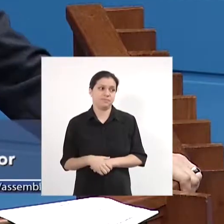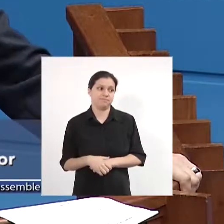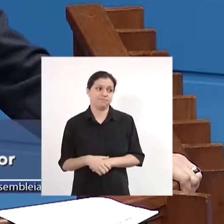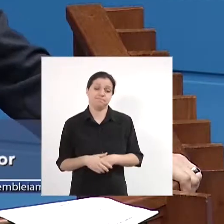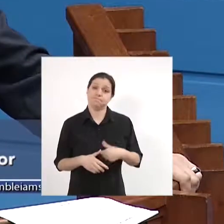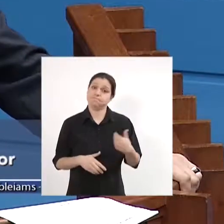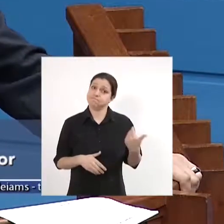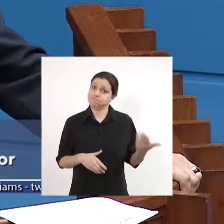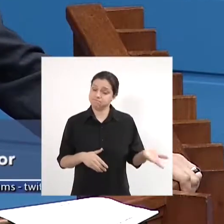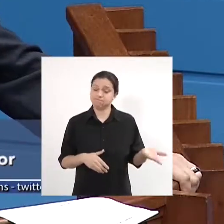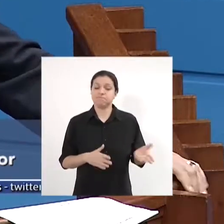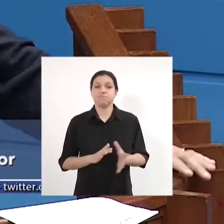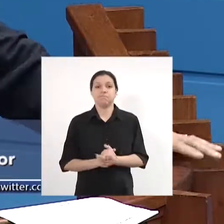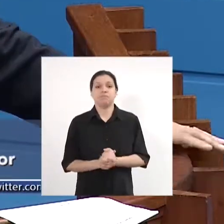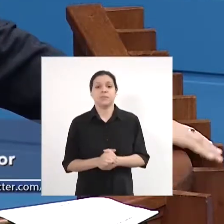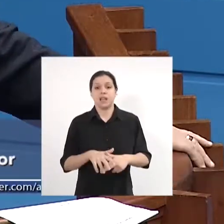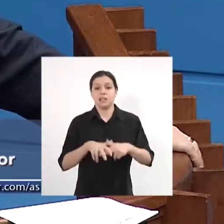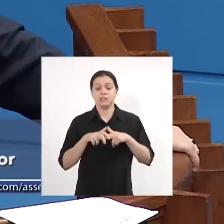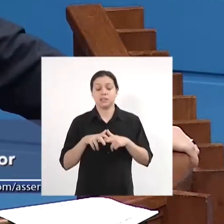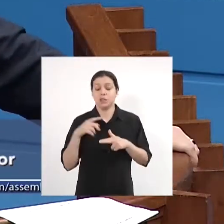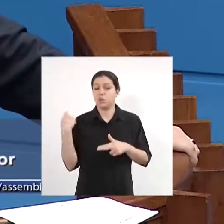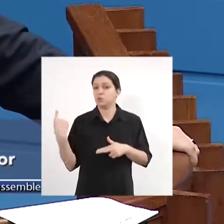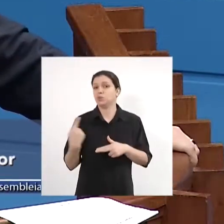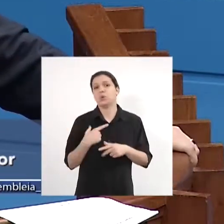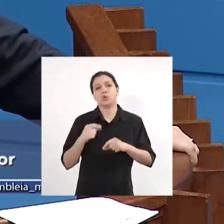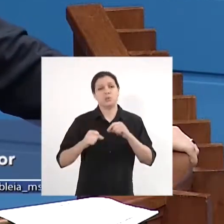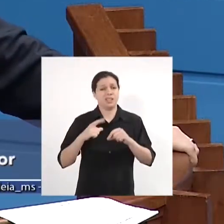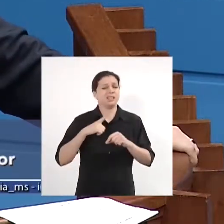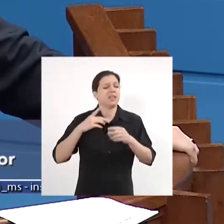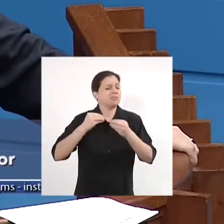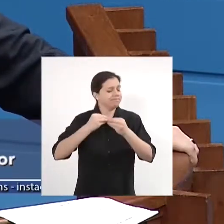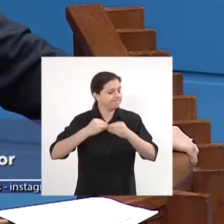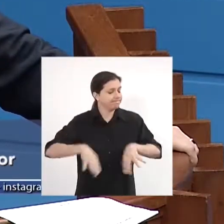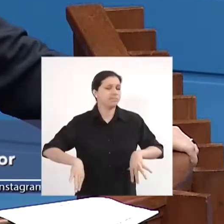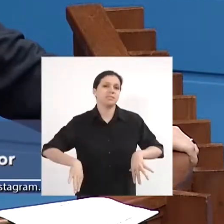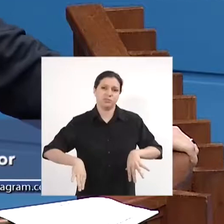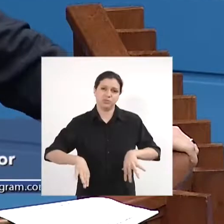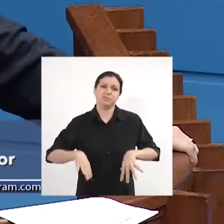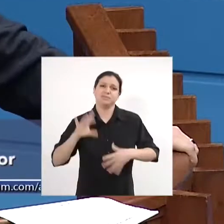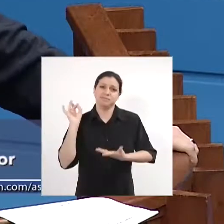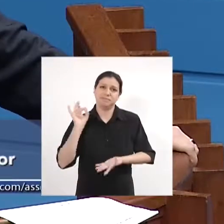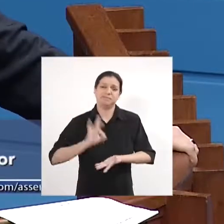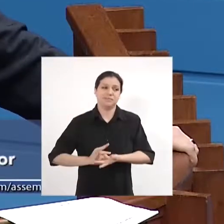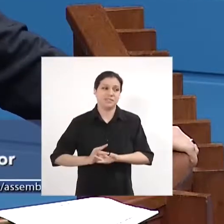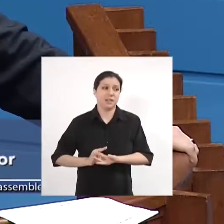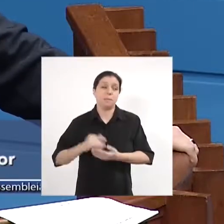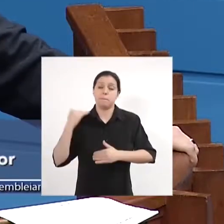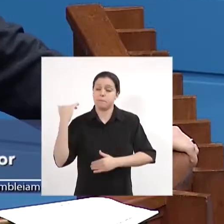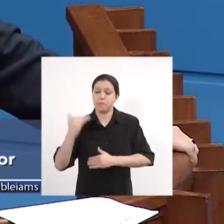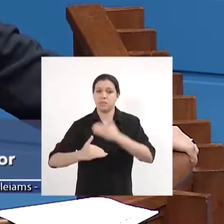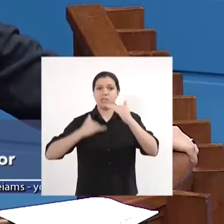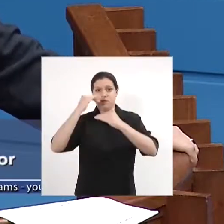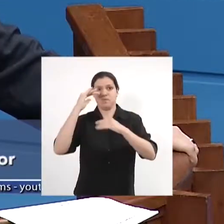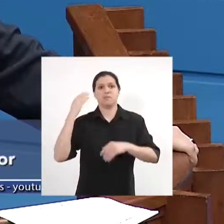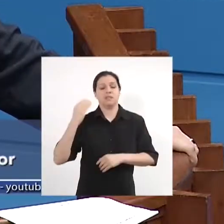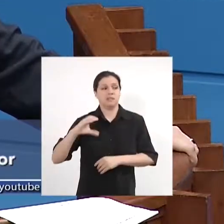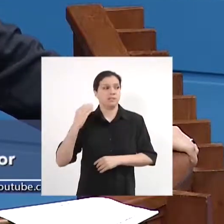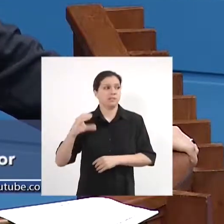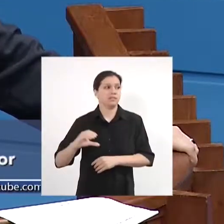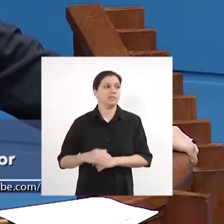do mercado. Então, nós teríamos um prejuízo muito grande para o desenvolvimento